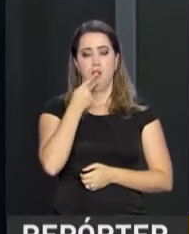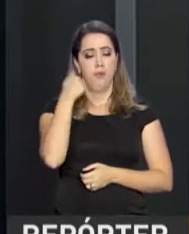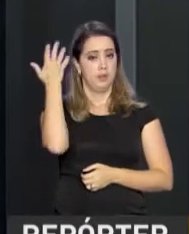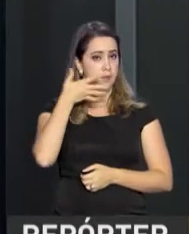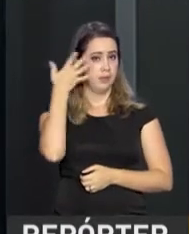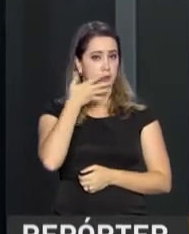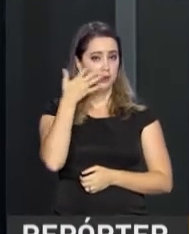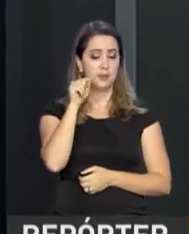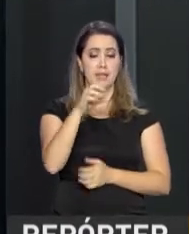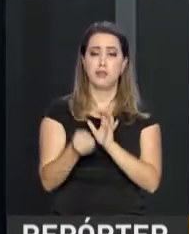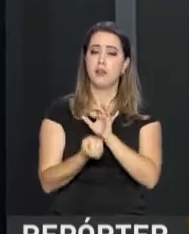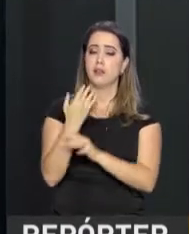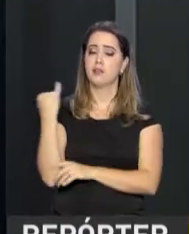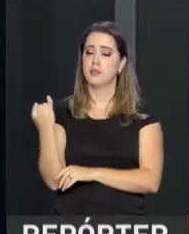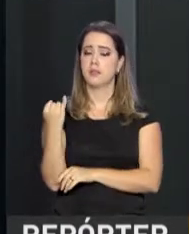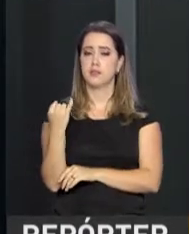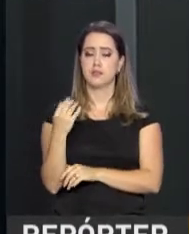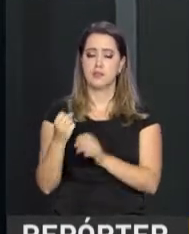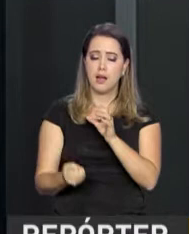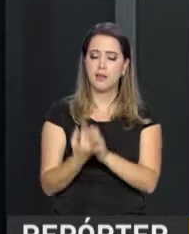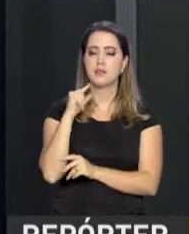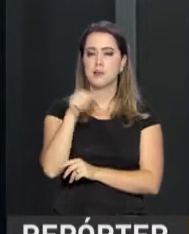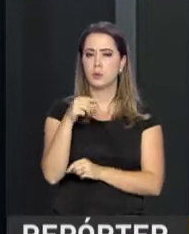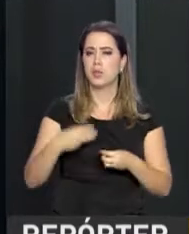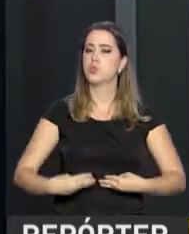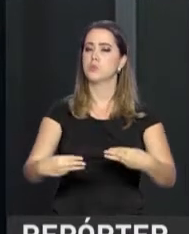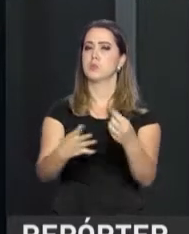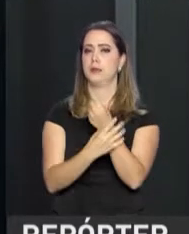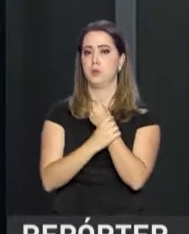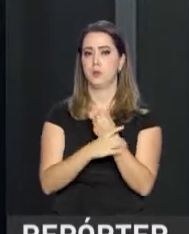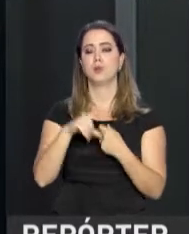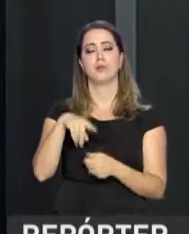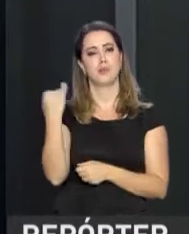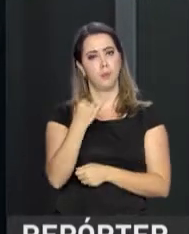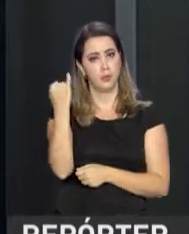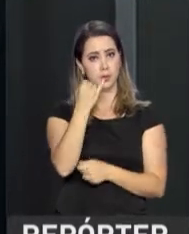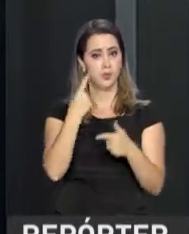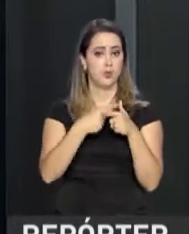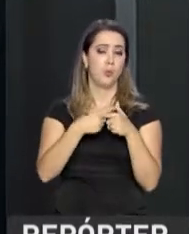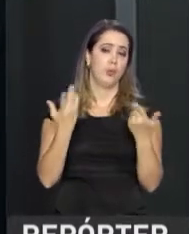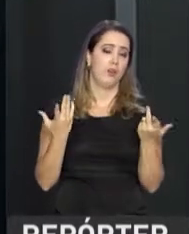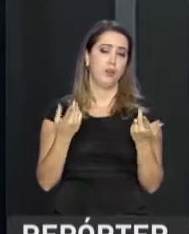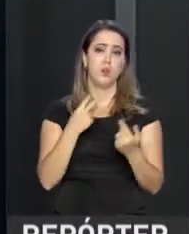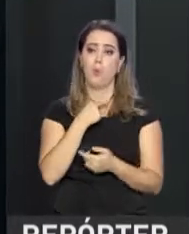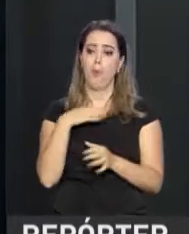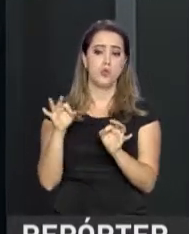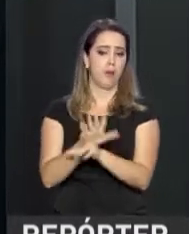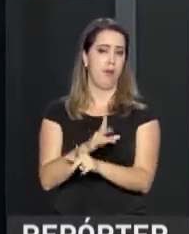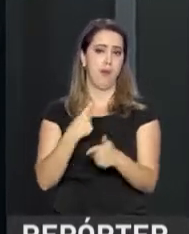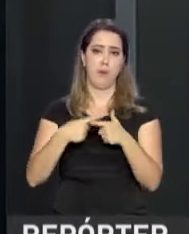à realidade da madureira da situação e da crise que nós vemos é que eu duvido que qualquer que seja